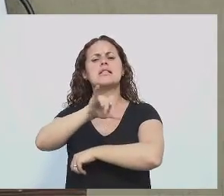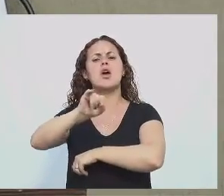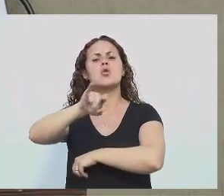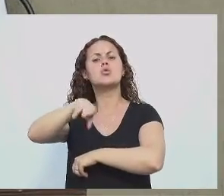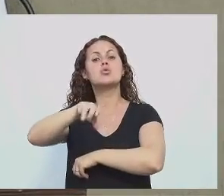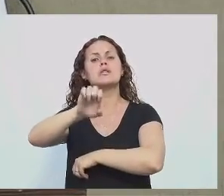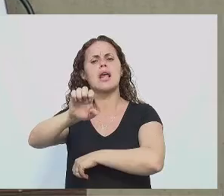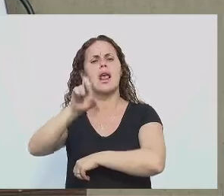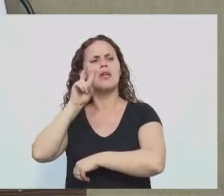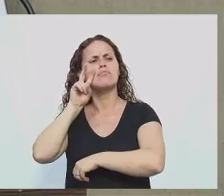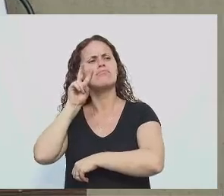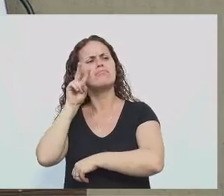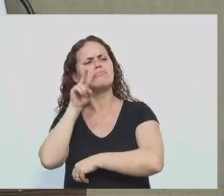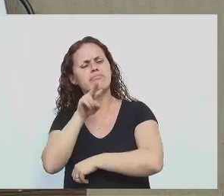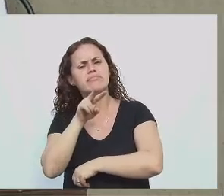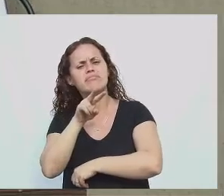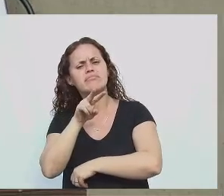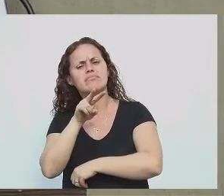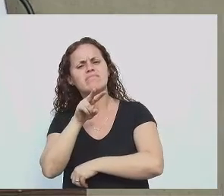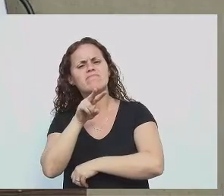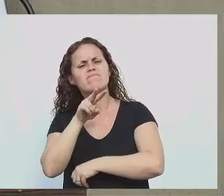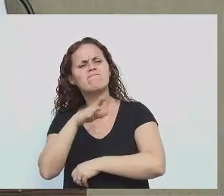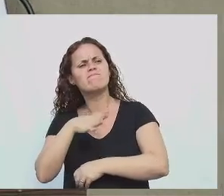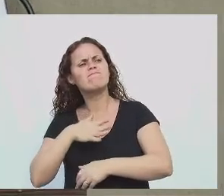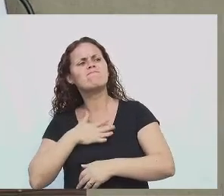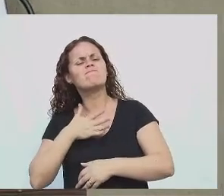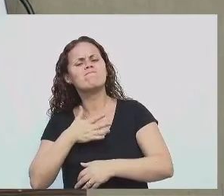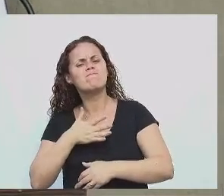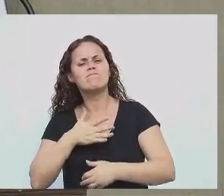José hoje e